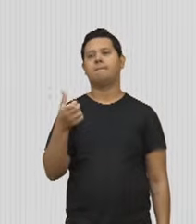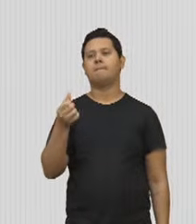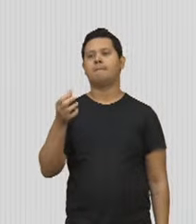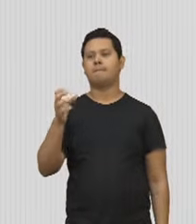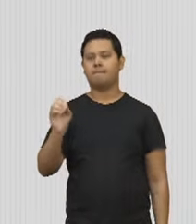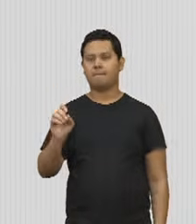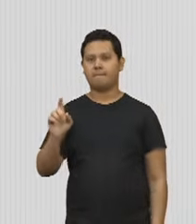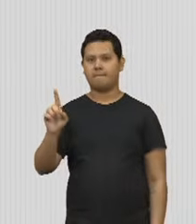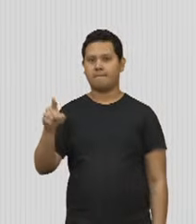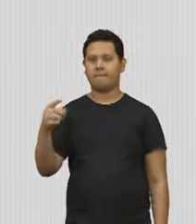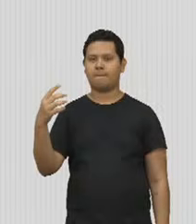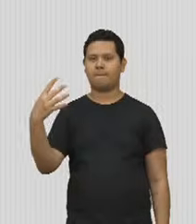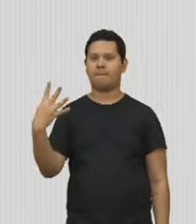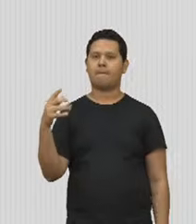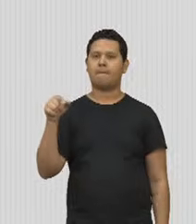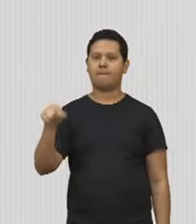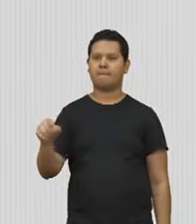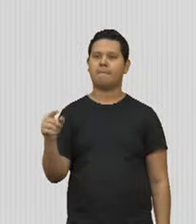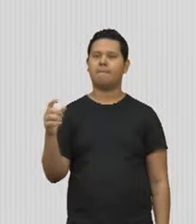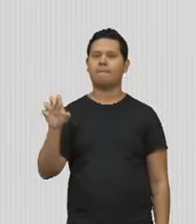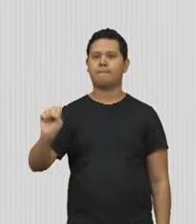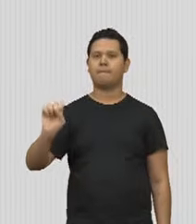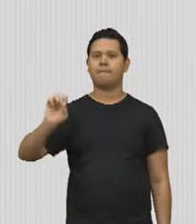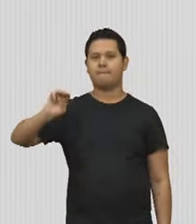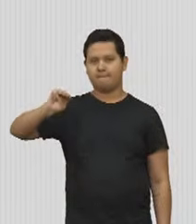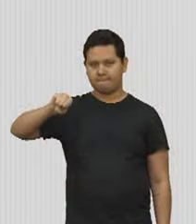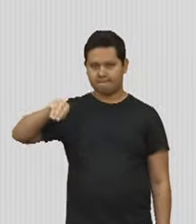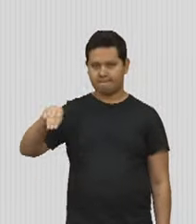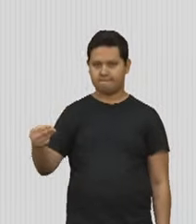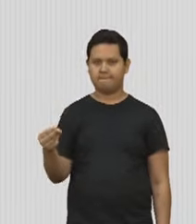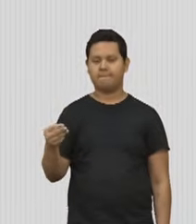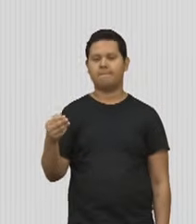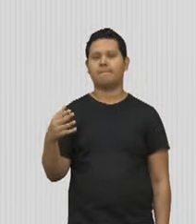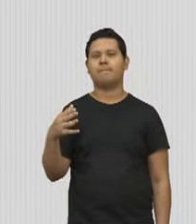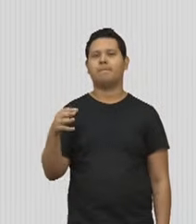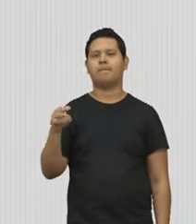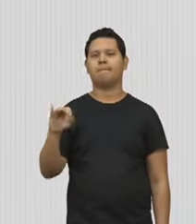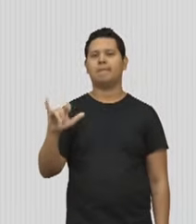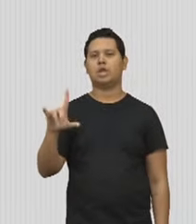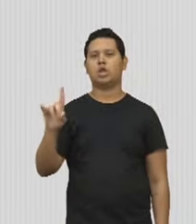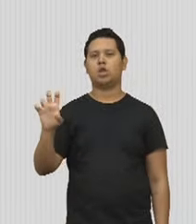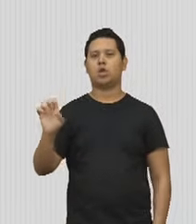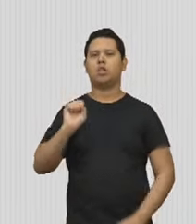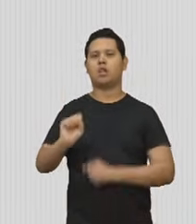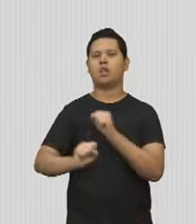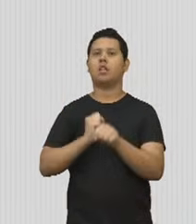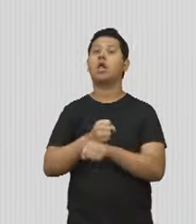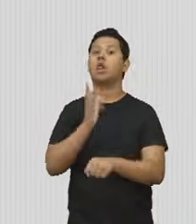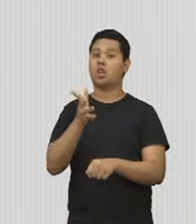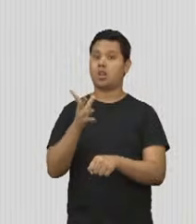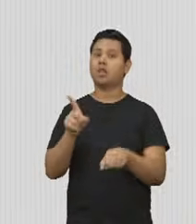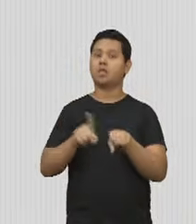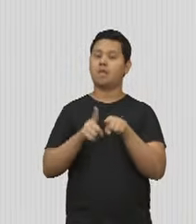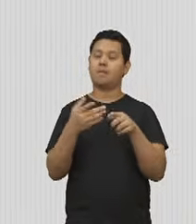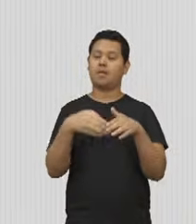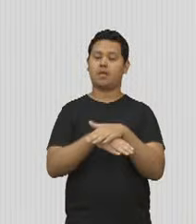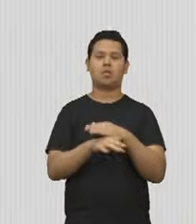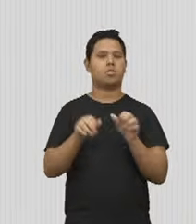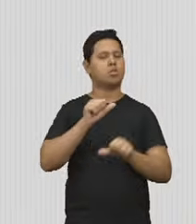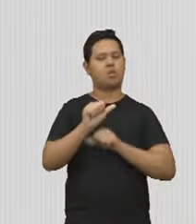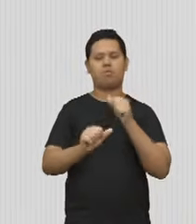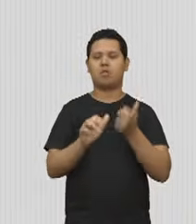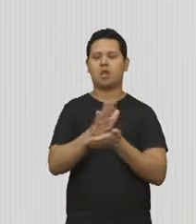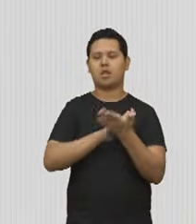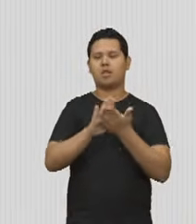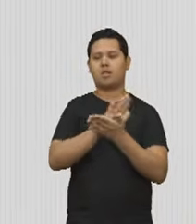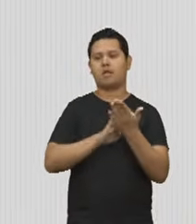mil até 4,8 milhões de reais por ano, que também já estão inscritas no Simples Nacional. Então não tem alteração